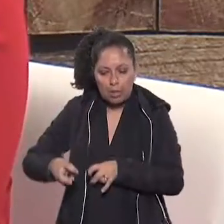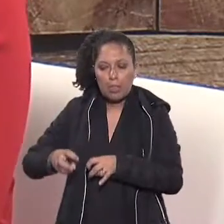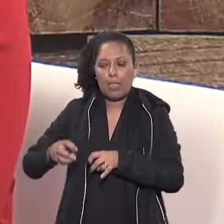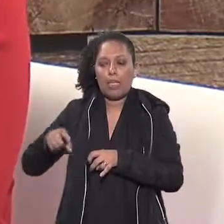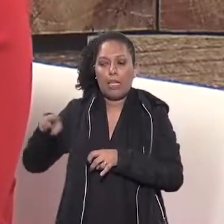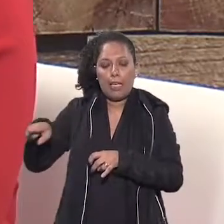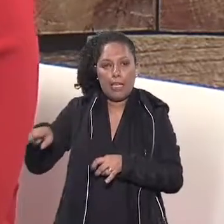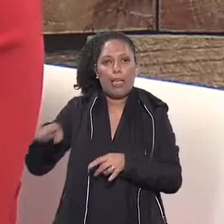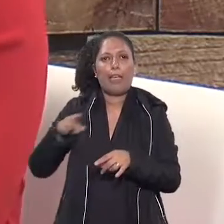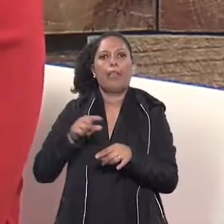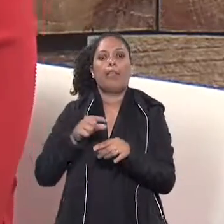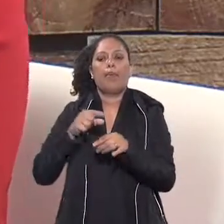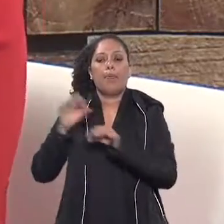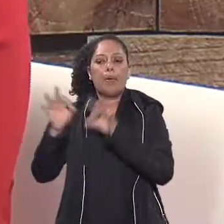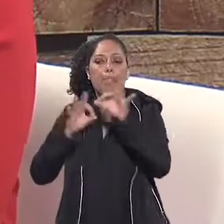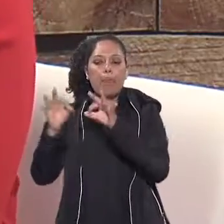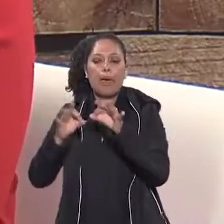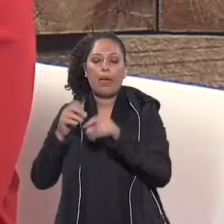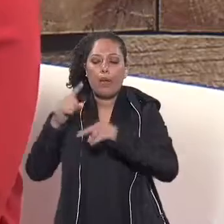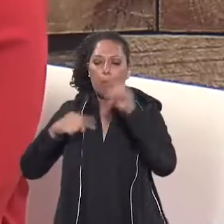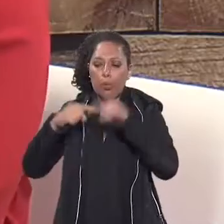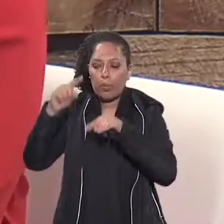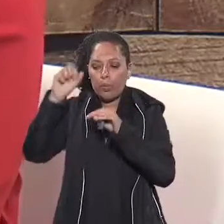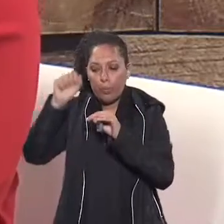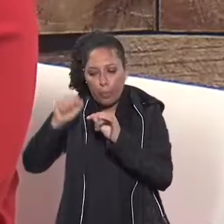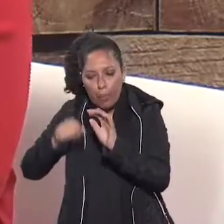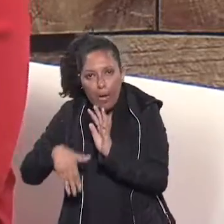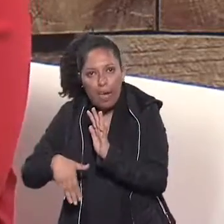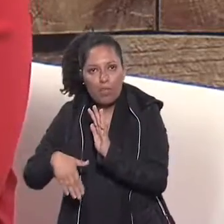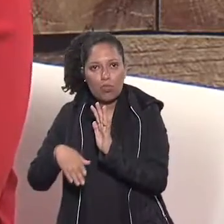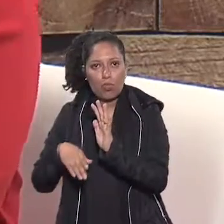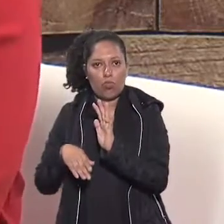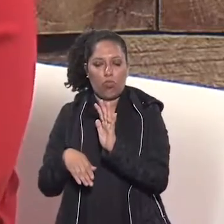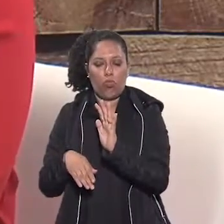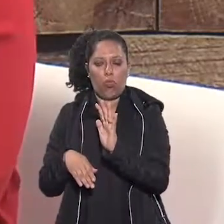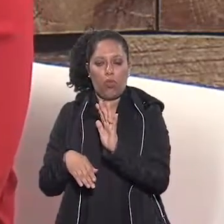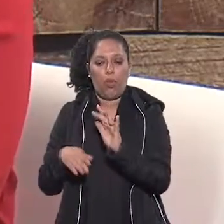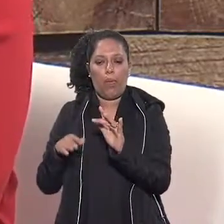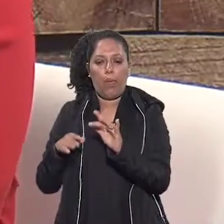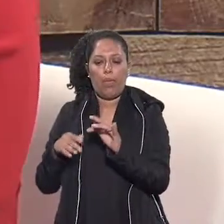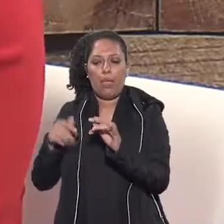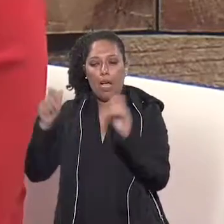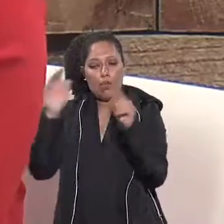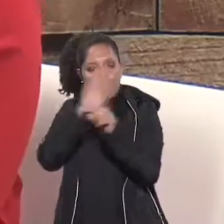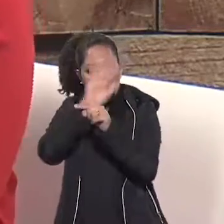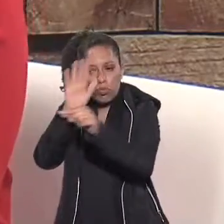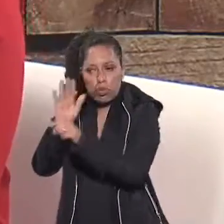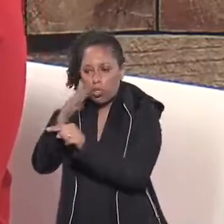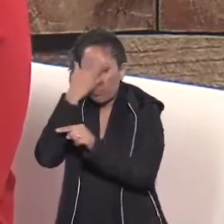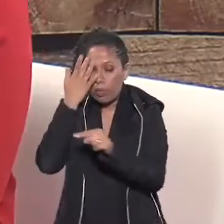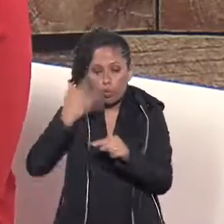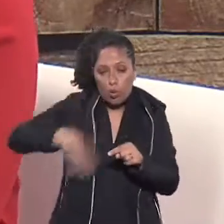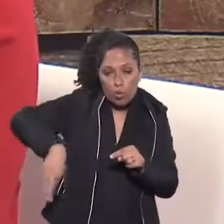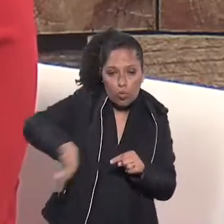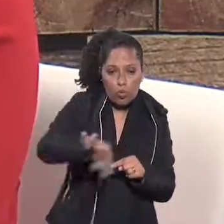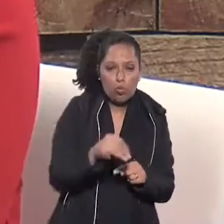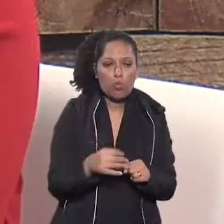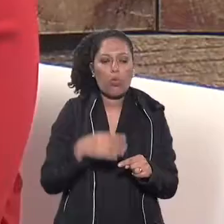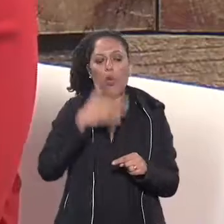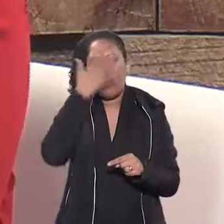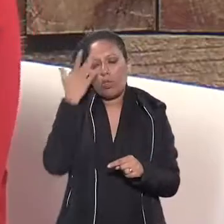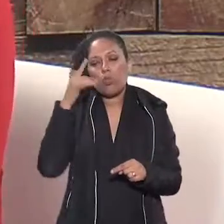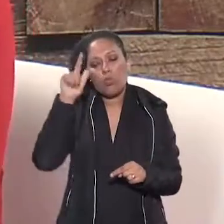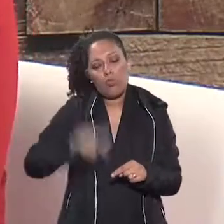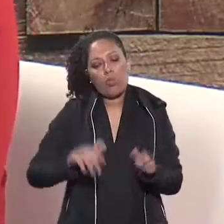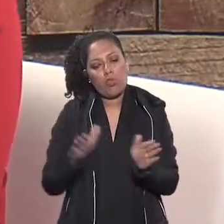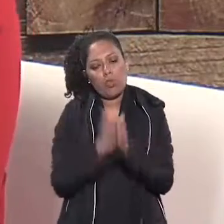oferecer um produto com um custo mais baixo e mais acessível, para que seja possível outras pessoas